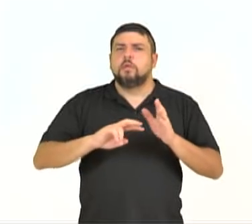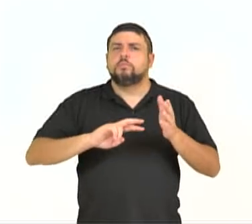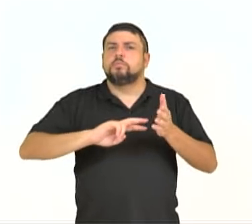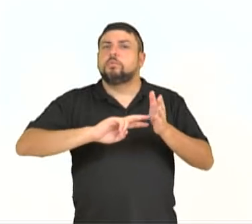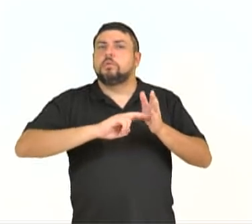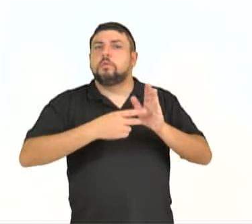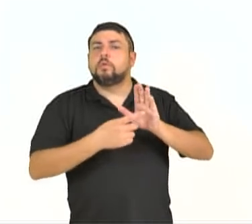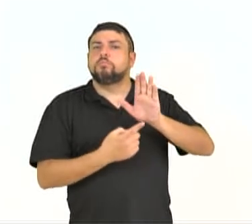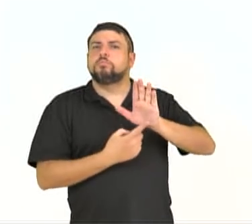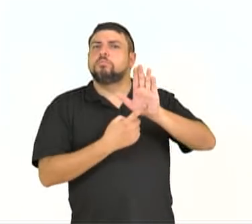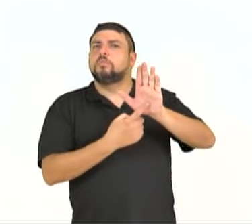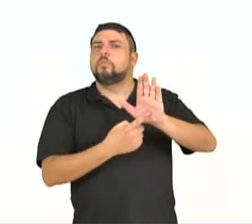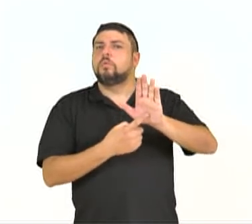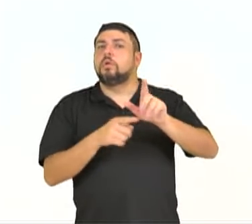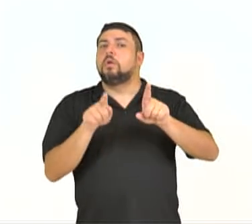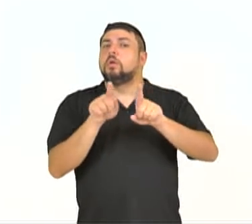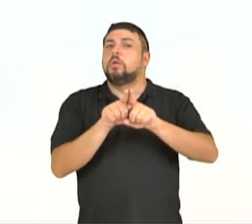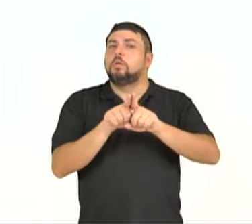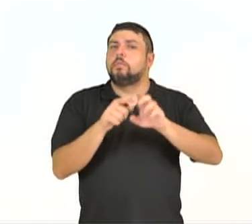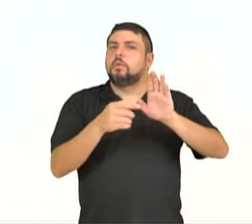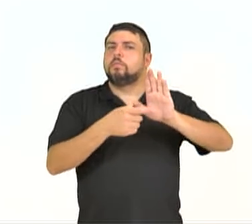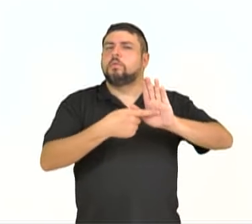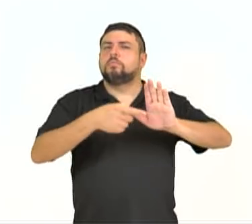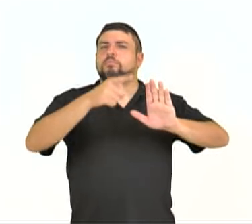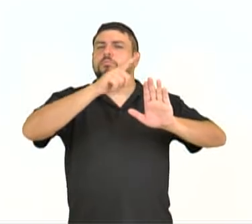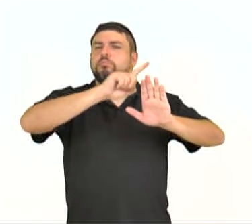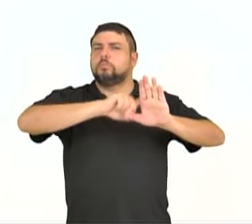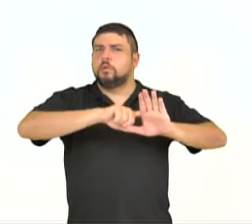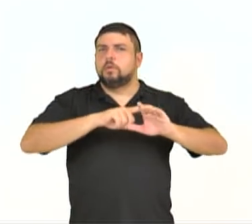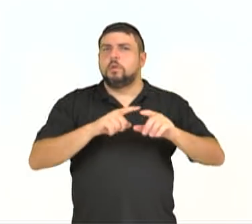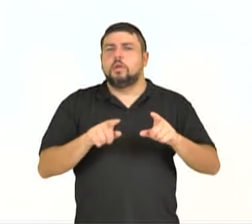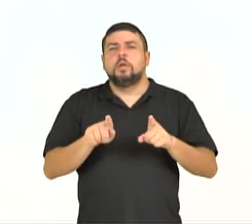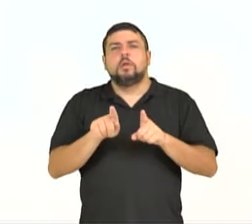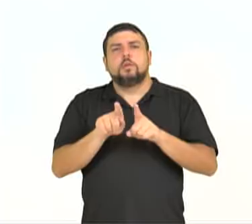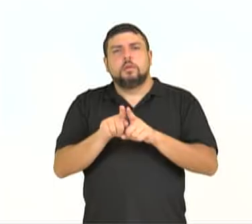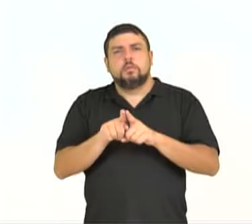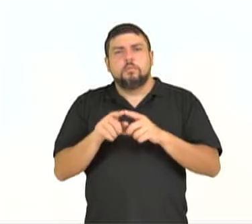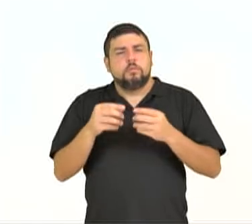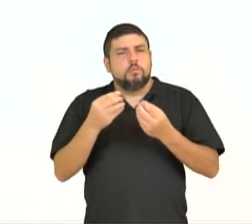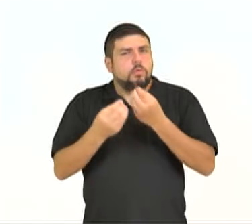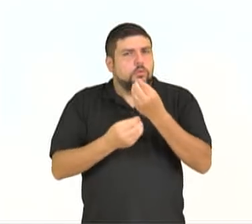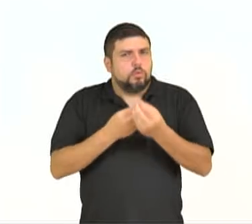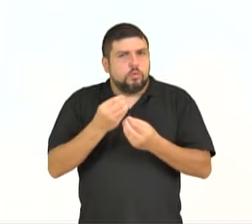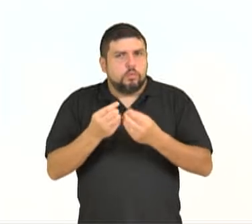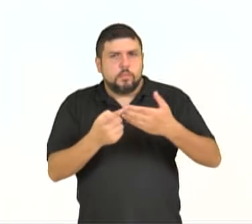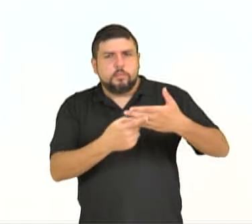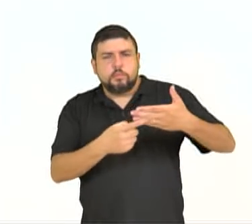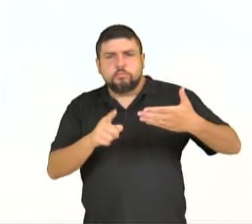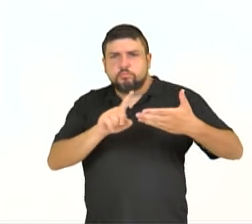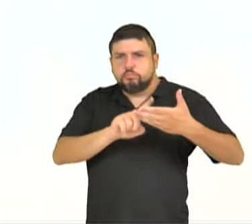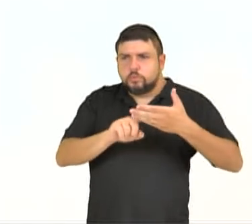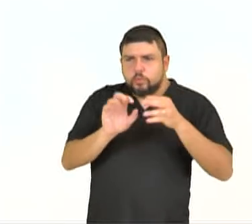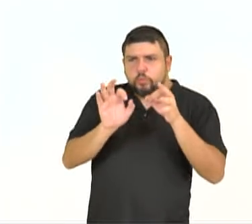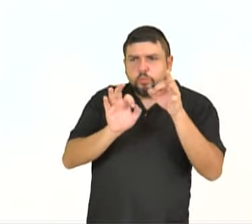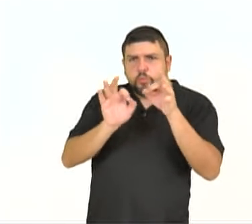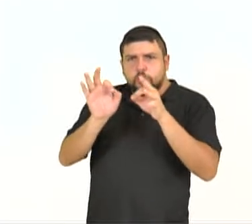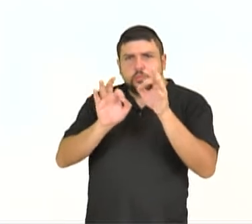texto, analisar a linguagem metafórica e sua significação na construção